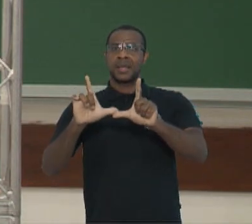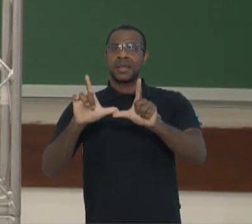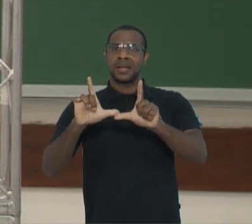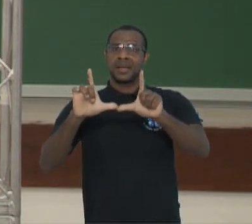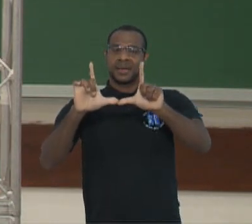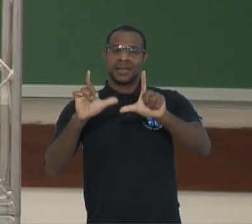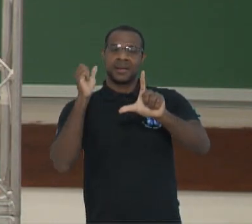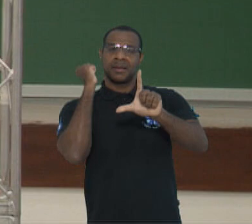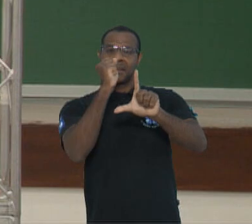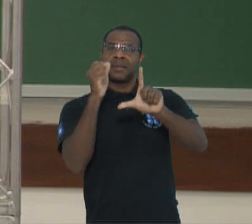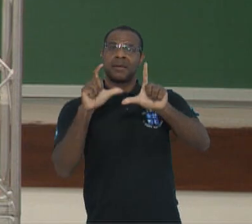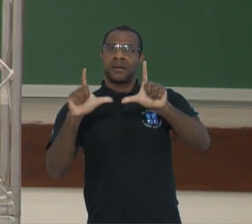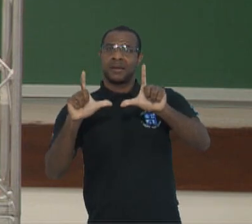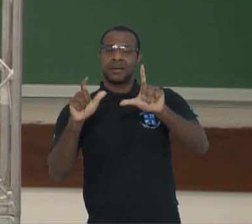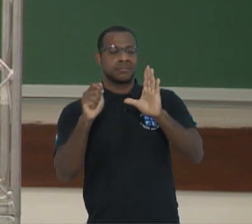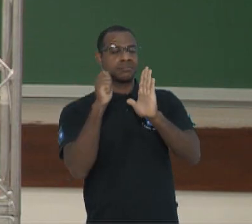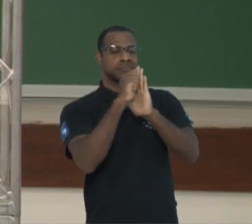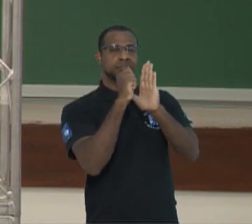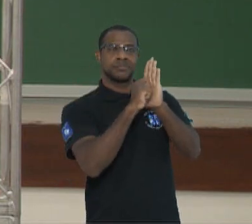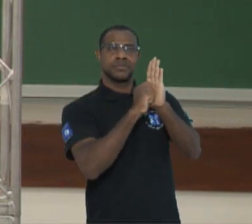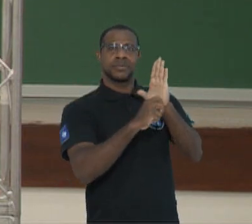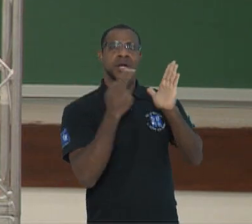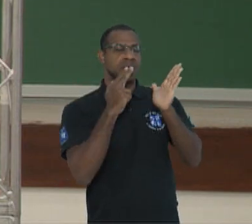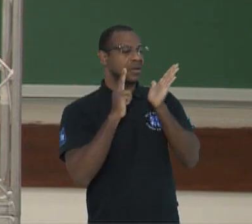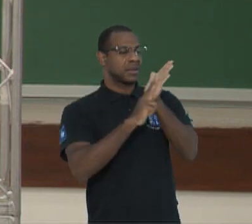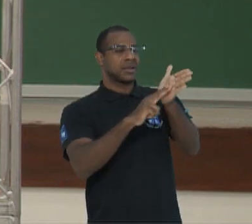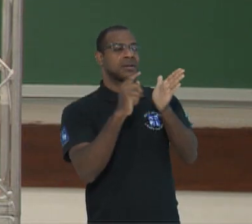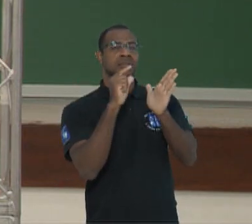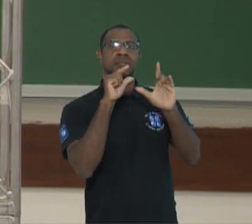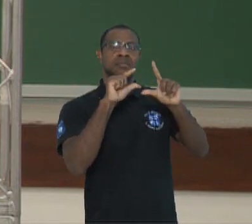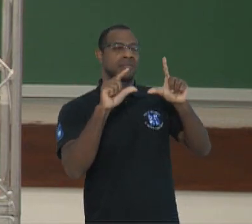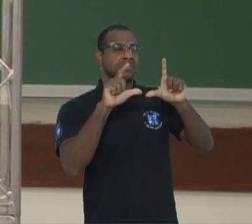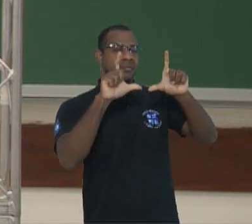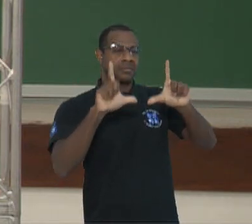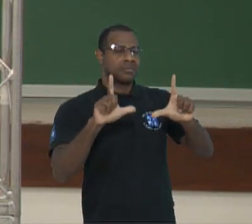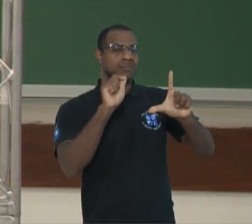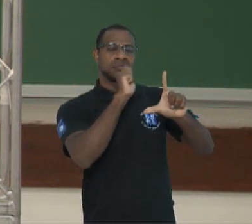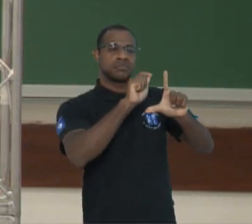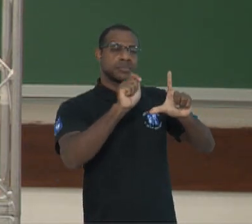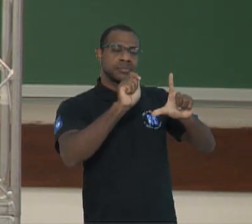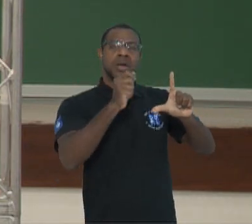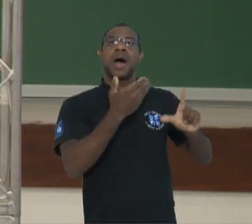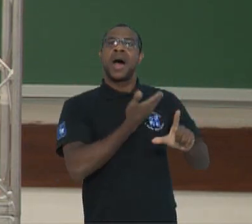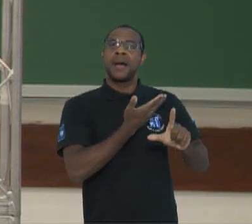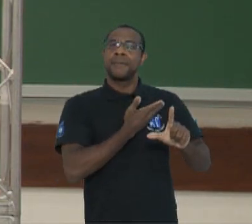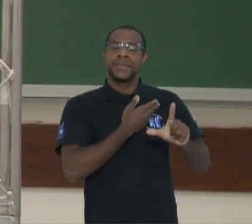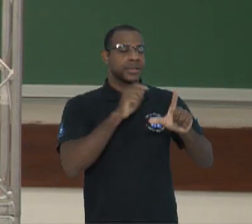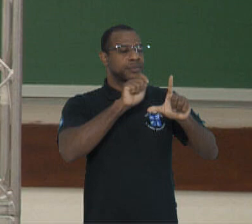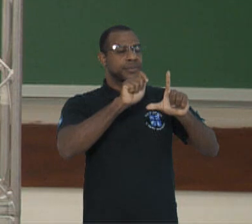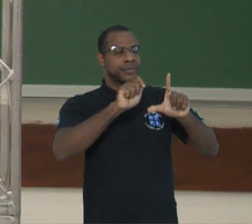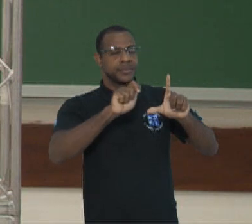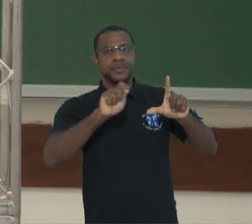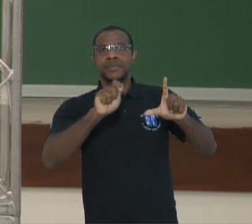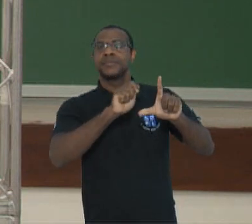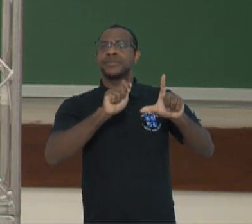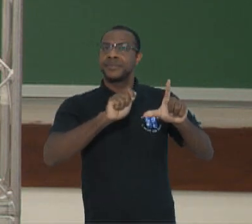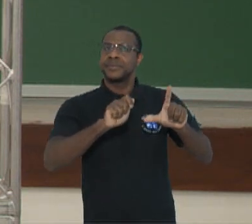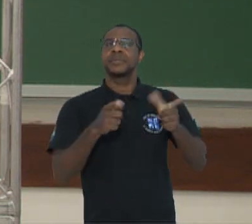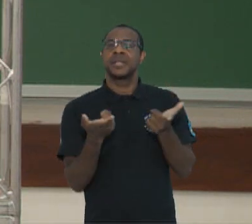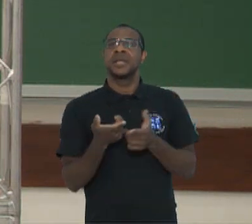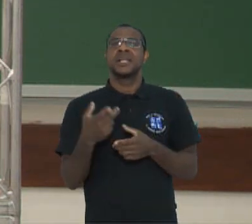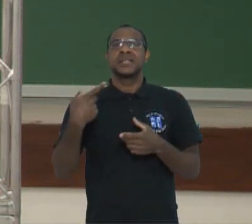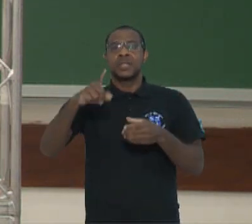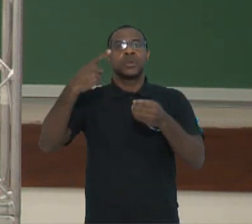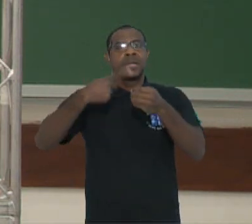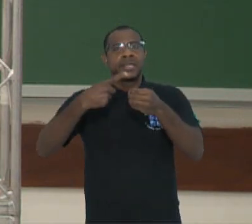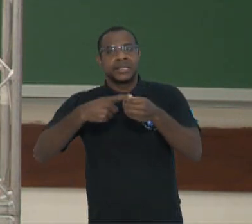né? Faz o encaminhamento dele via correio, vai chegar no seu amigo, ele vai guardar como uma lembrança, fica uma ideia